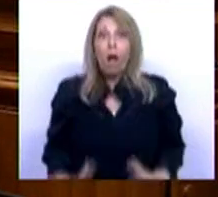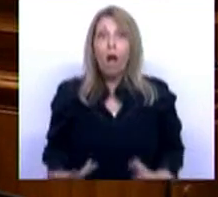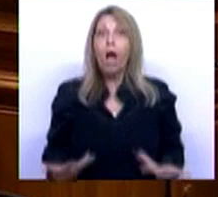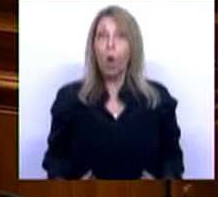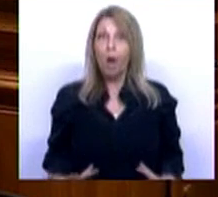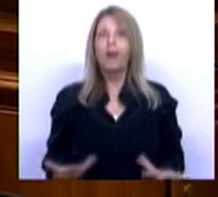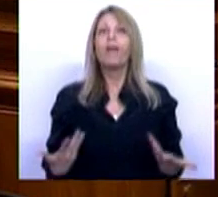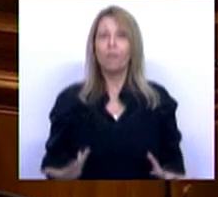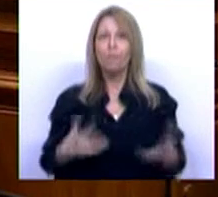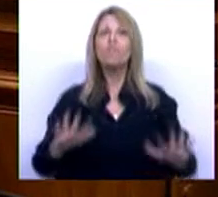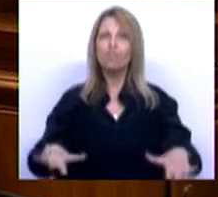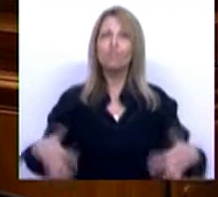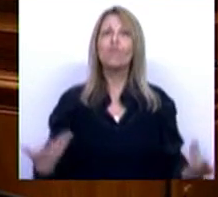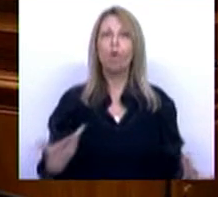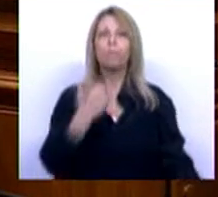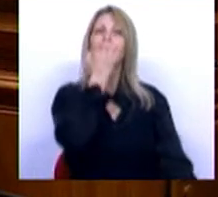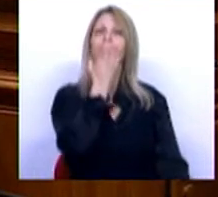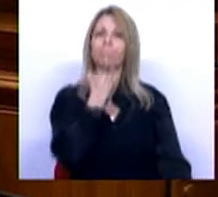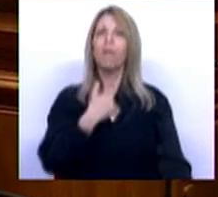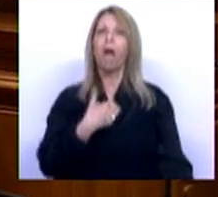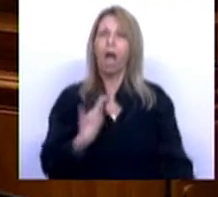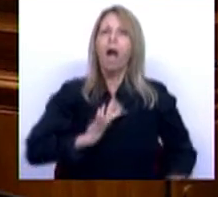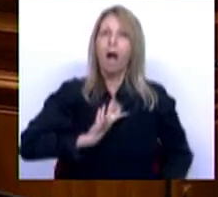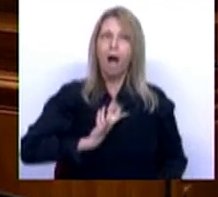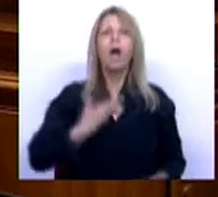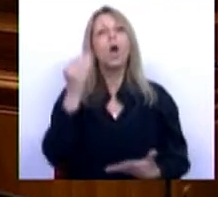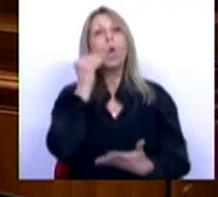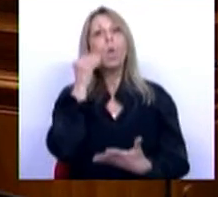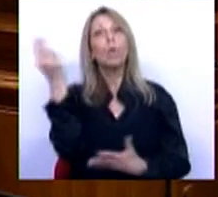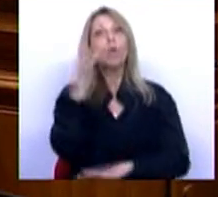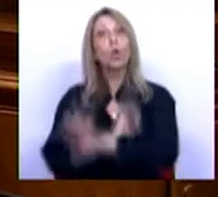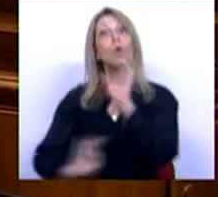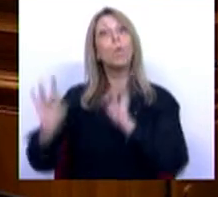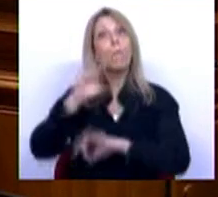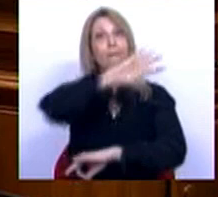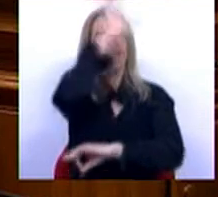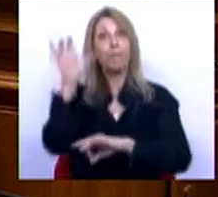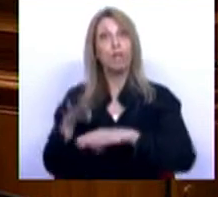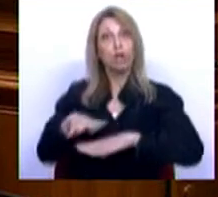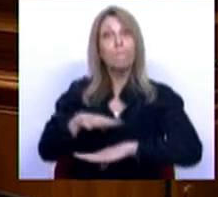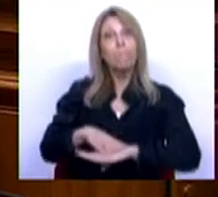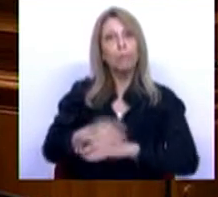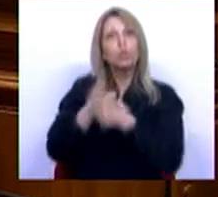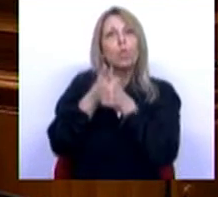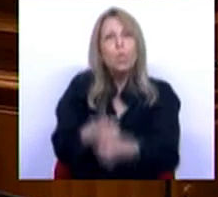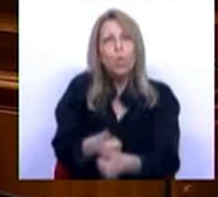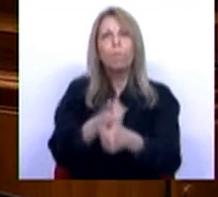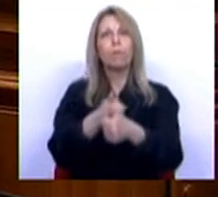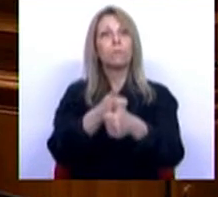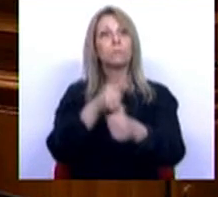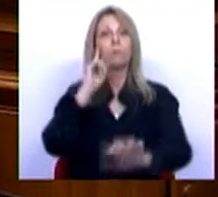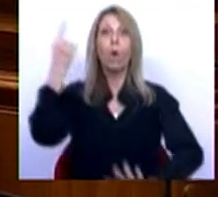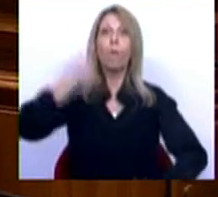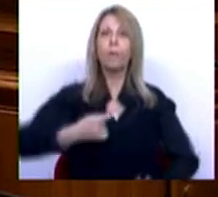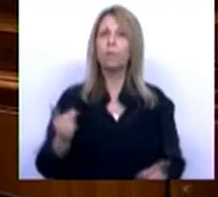forma humanista como a União Europeia e os seus Estados-membros estão a cumprir a sua obrigação, que não é uma obrigação apenas